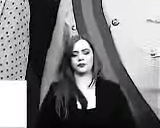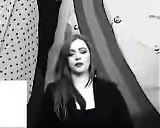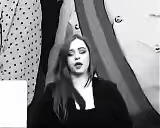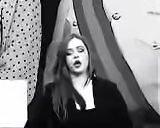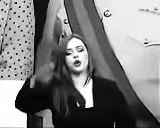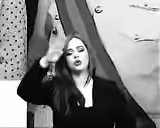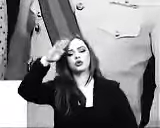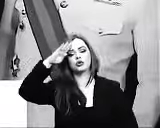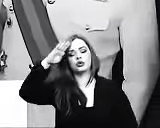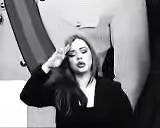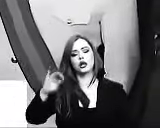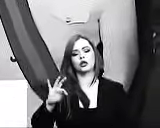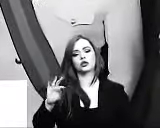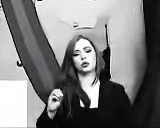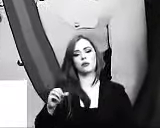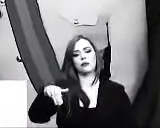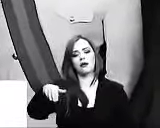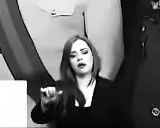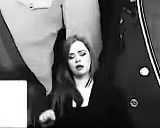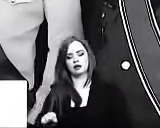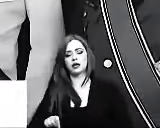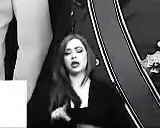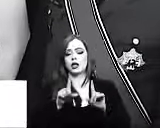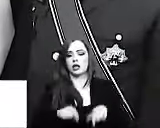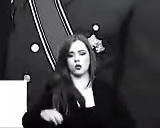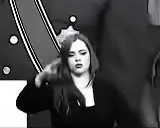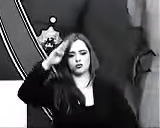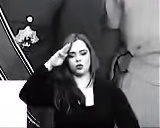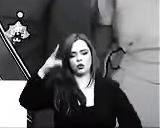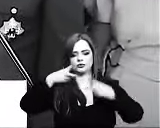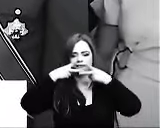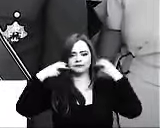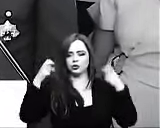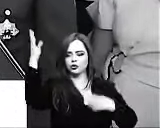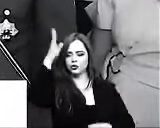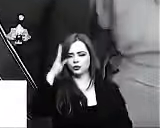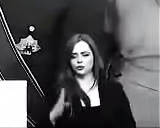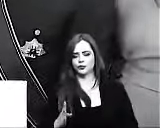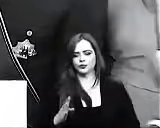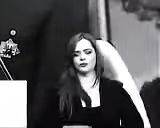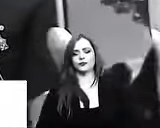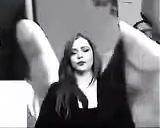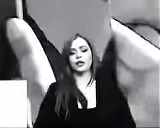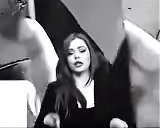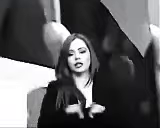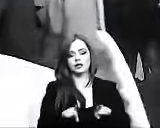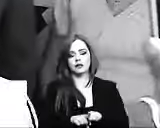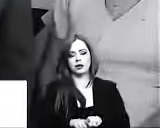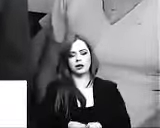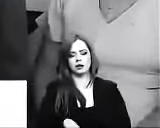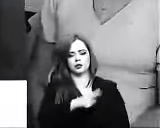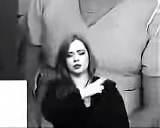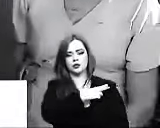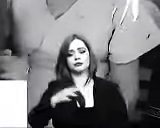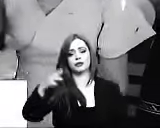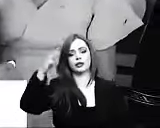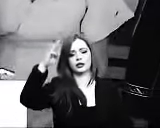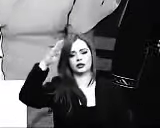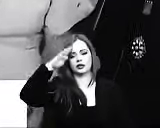O presidente Lula tem falado sobre isso o tempo todo e tem falado no tom certo, dizendo exatamente, condenando o